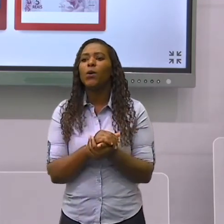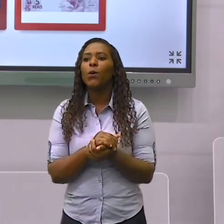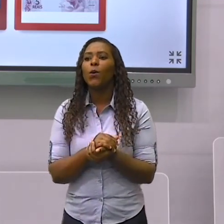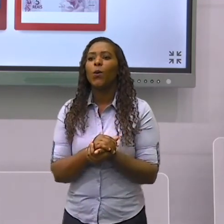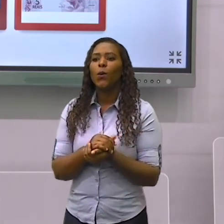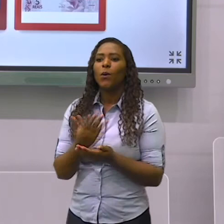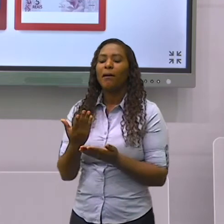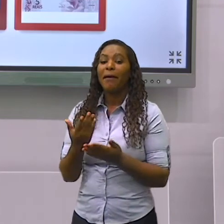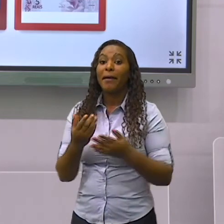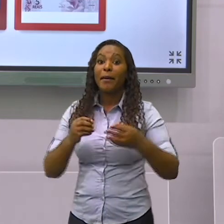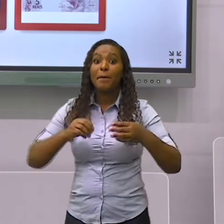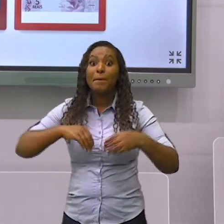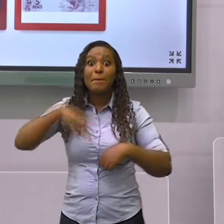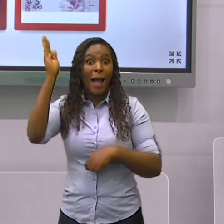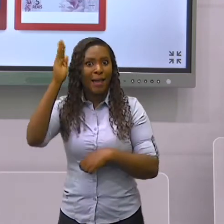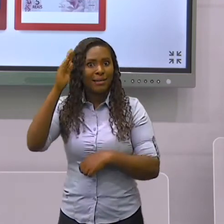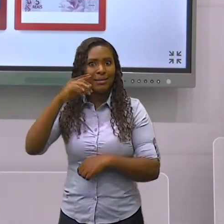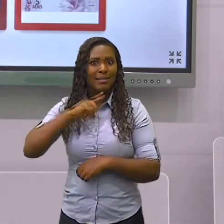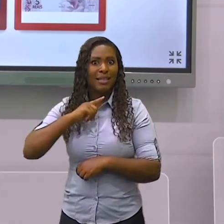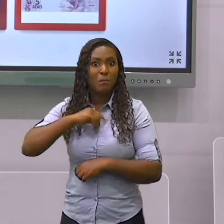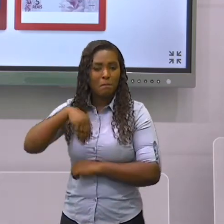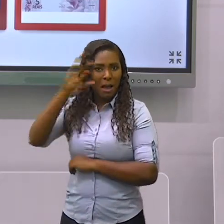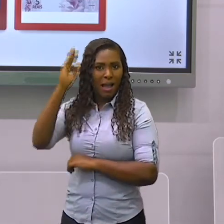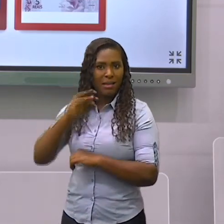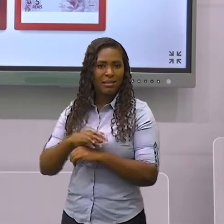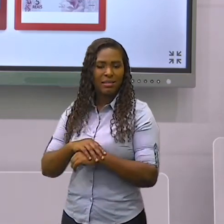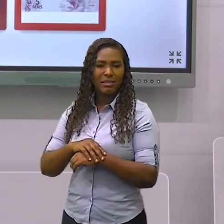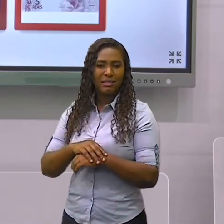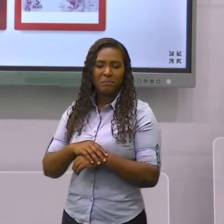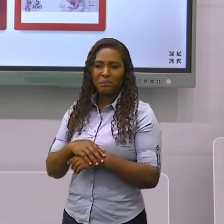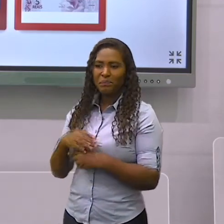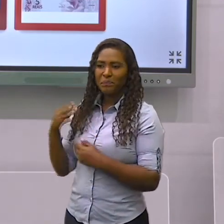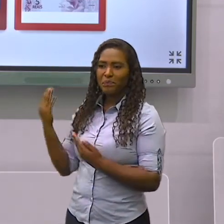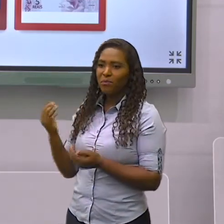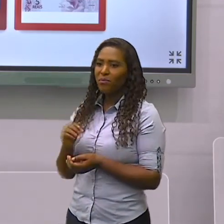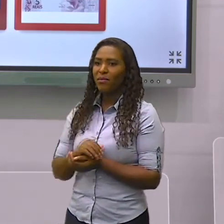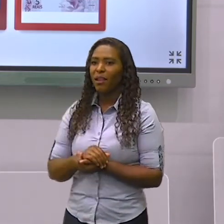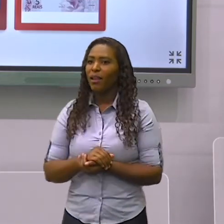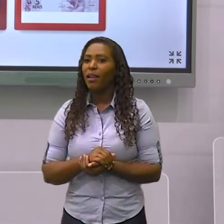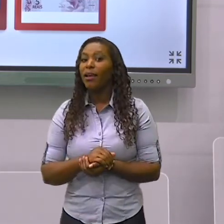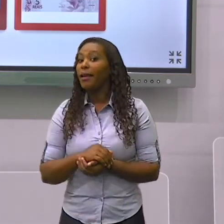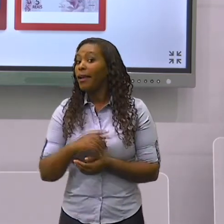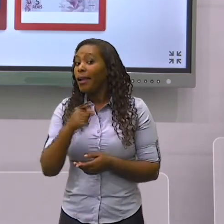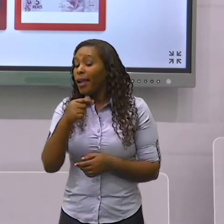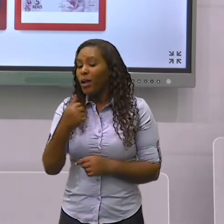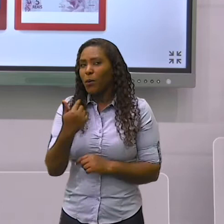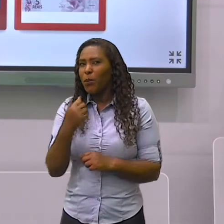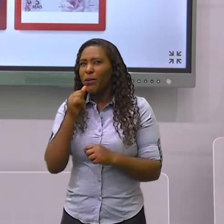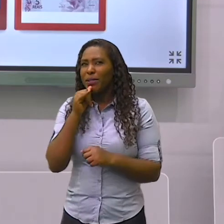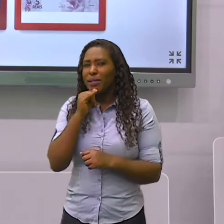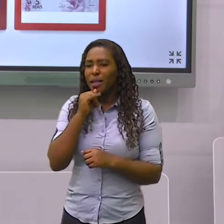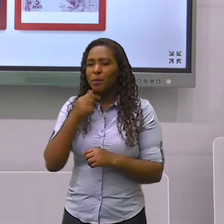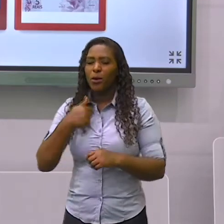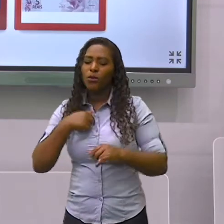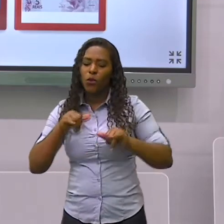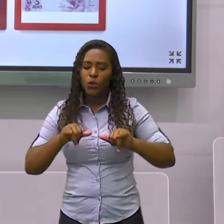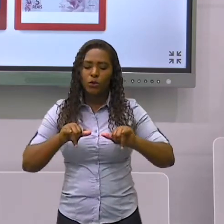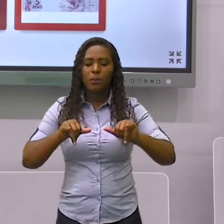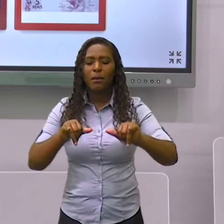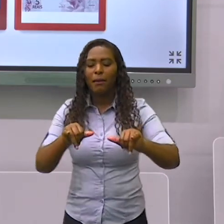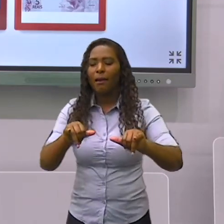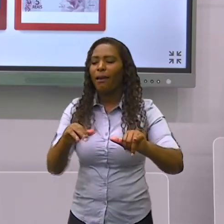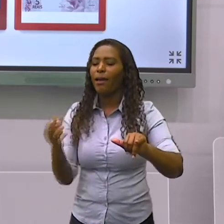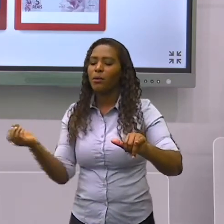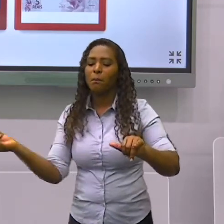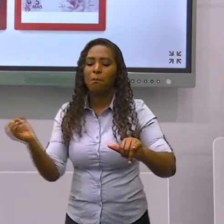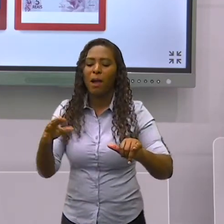aqui tá fácil, né, gente? Dentre essas aqui, qual é aquela que eu consigo ir a um supermercado, a uma